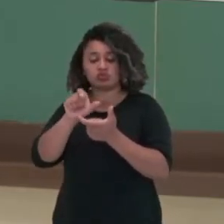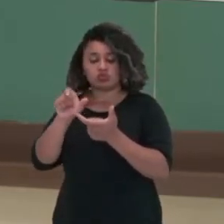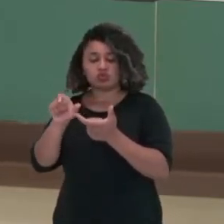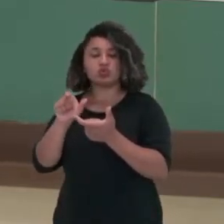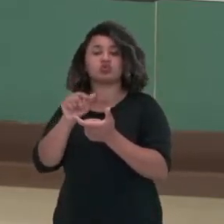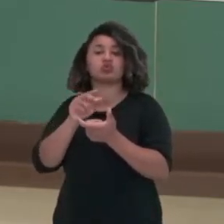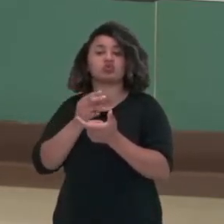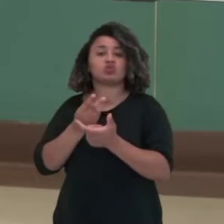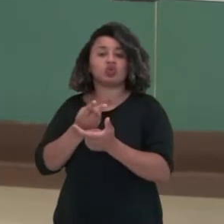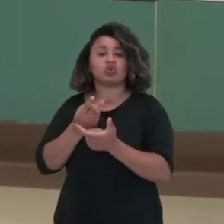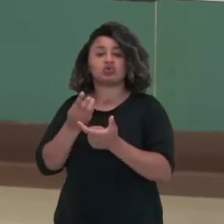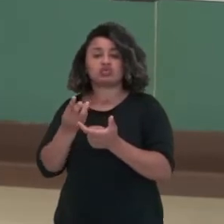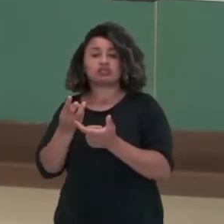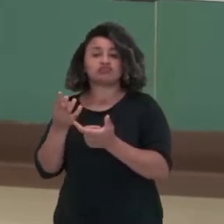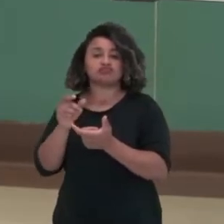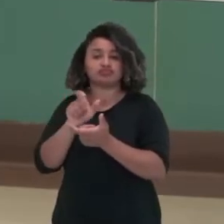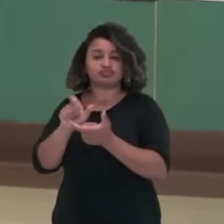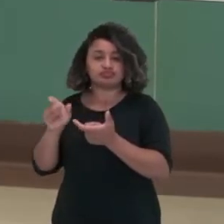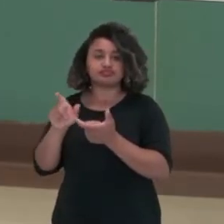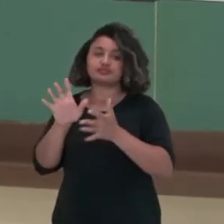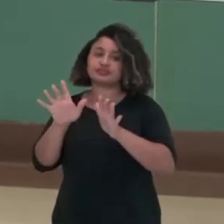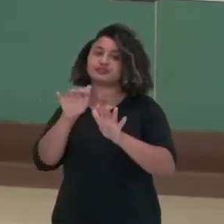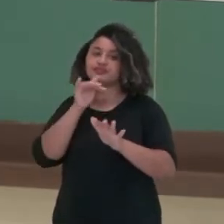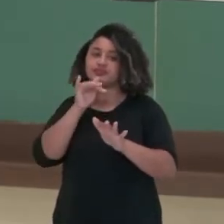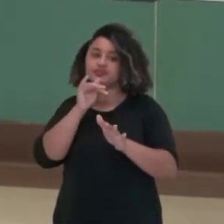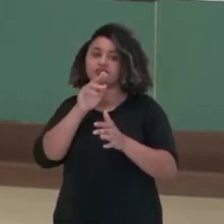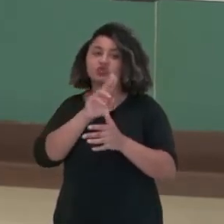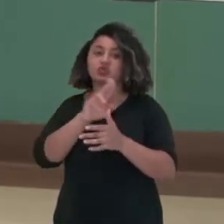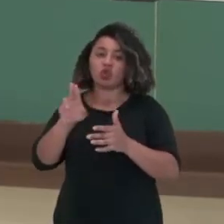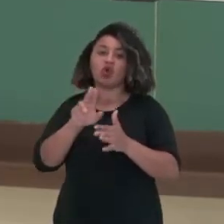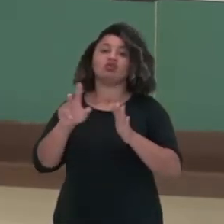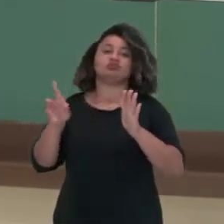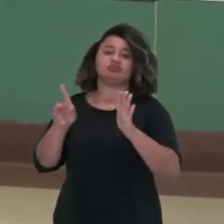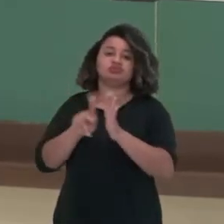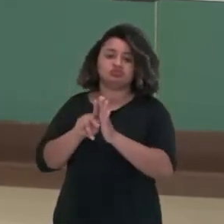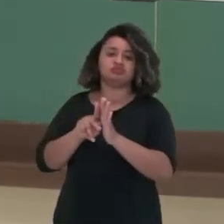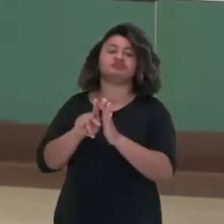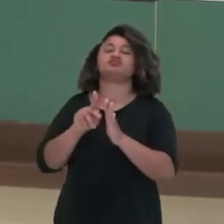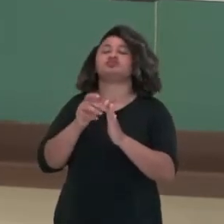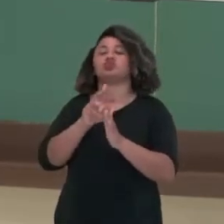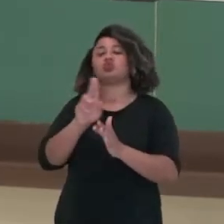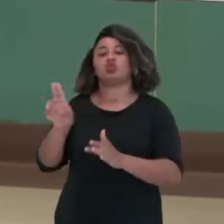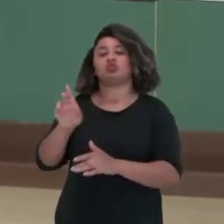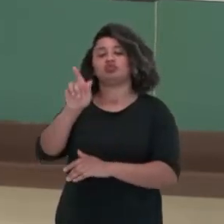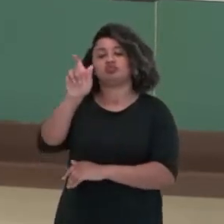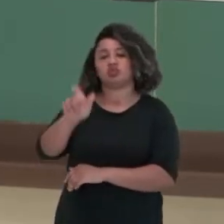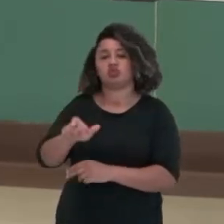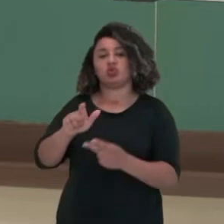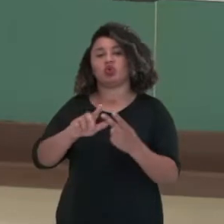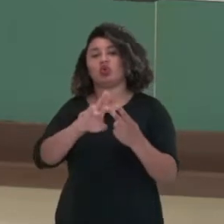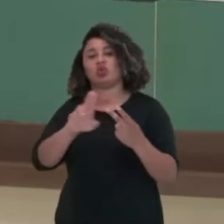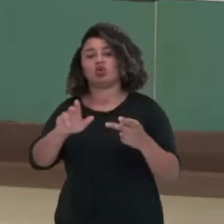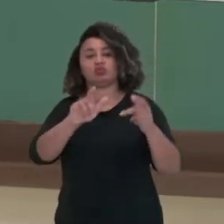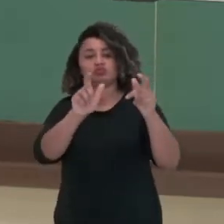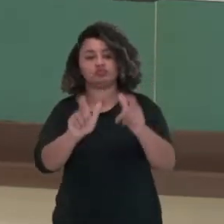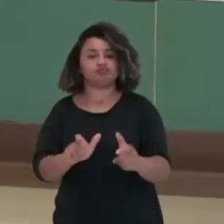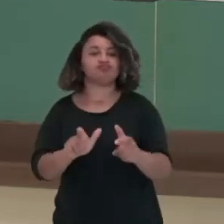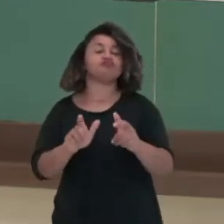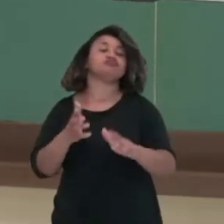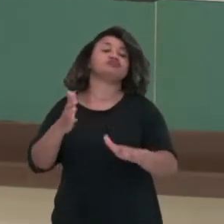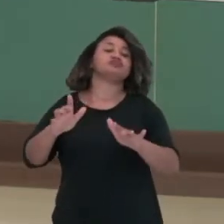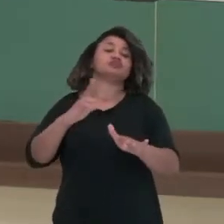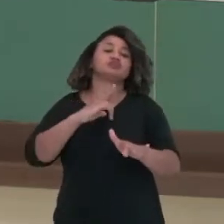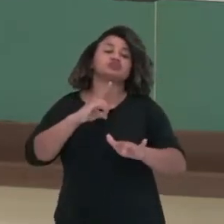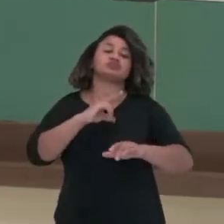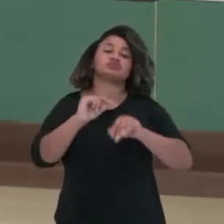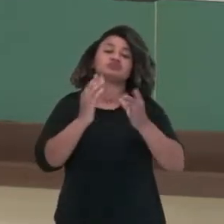mais núcleos. Então, geralmente, quando eu tenho nomes próprios, ou seja, nomes de pessoas ou de lugares, nós vamos ter